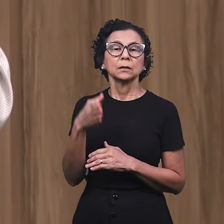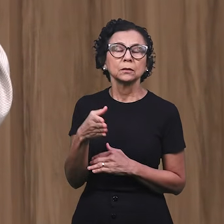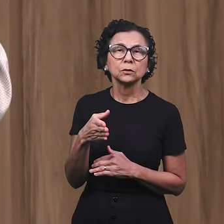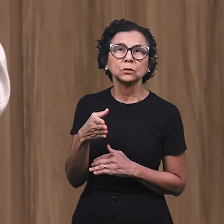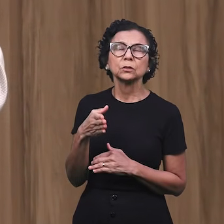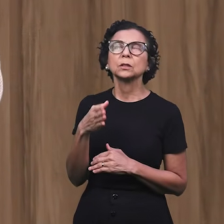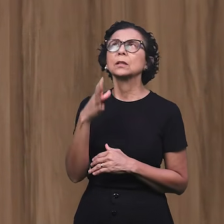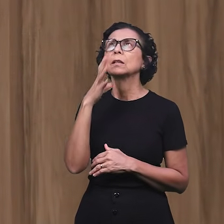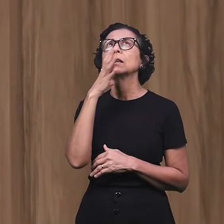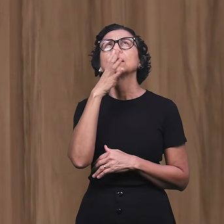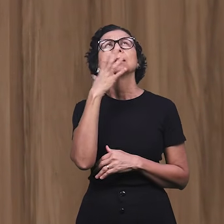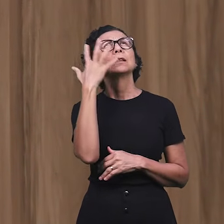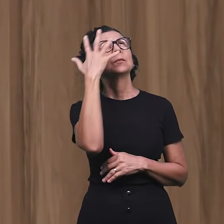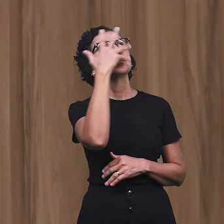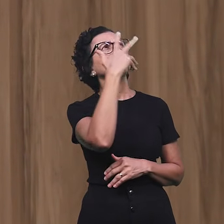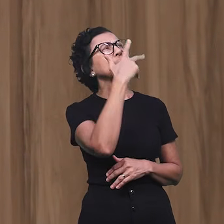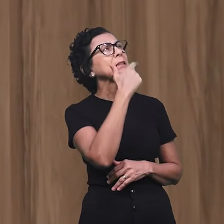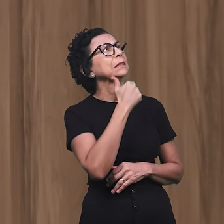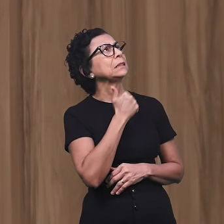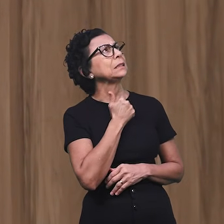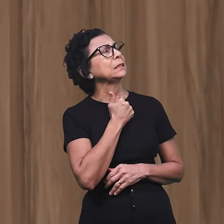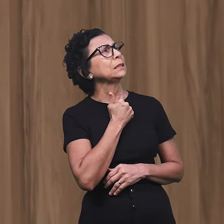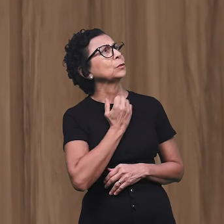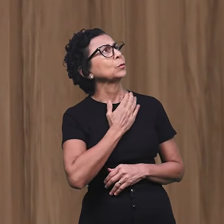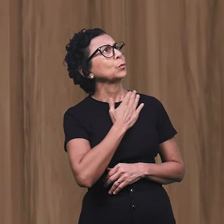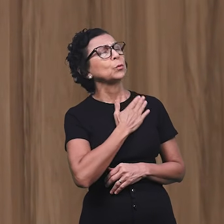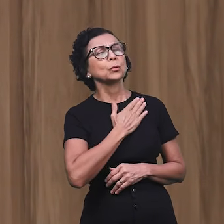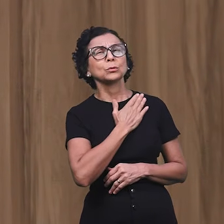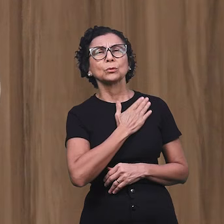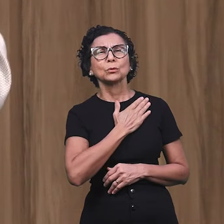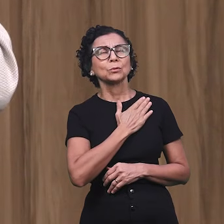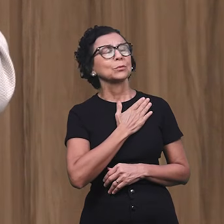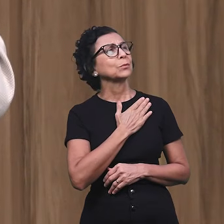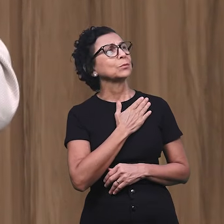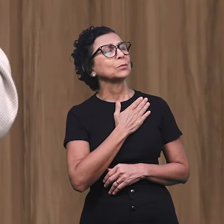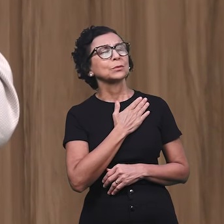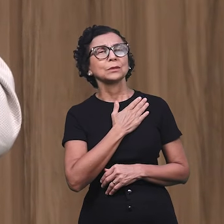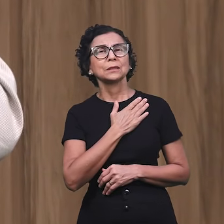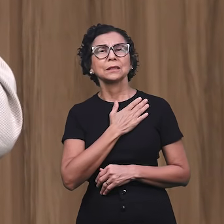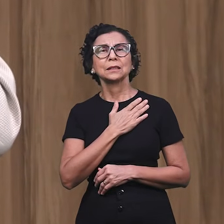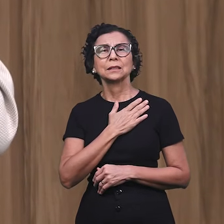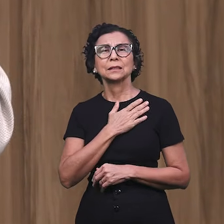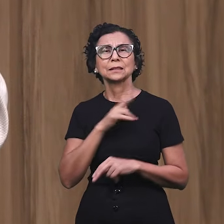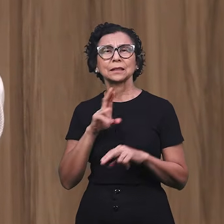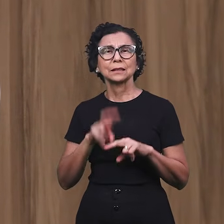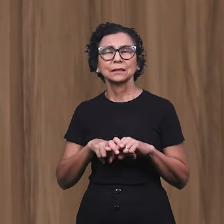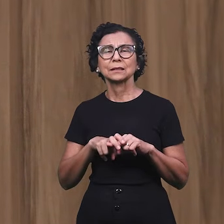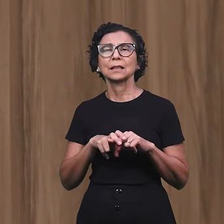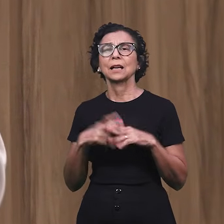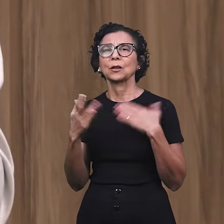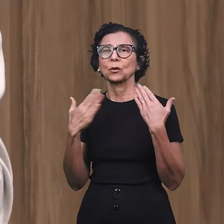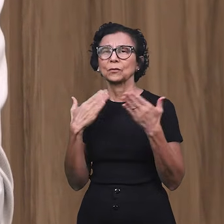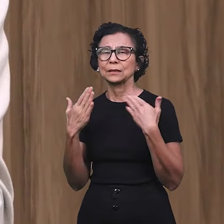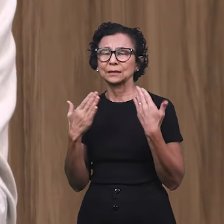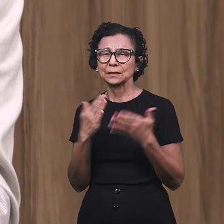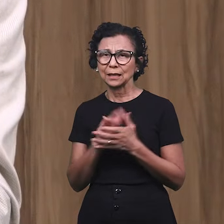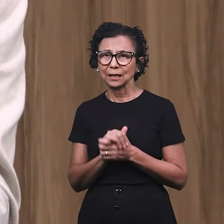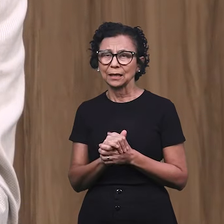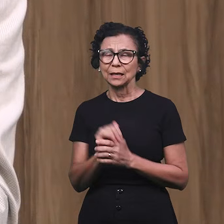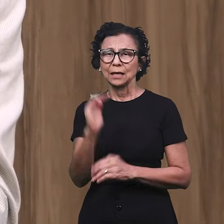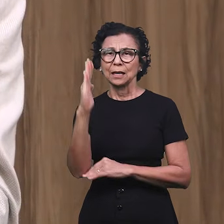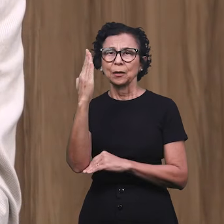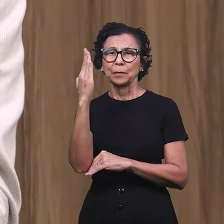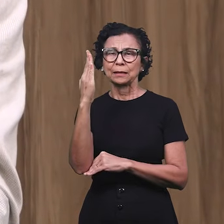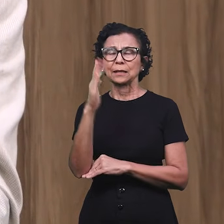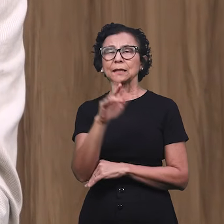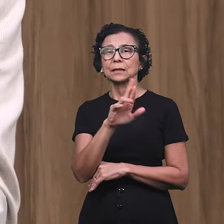chega e você se sente um lugar acolhido, um lugar gostoso de estar, um lugar gostoso de sentar para conversar. A madeira não é fria, ela